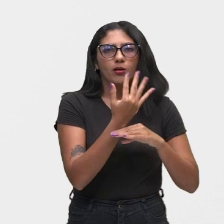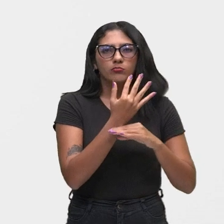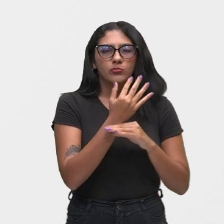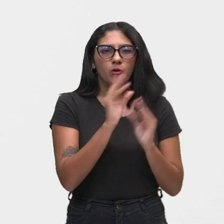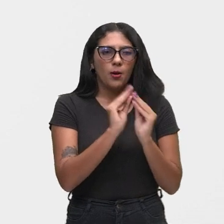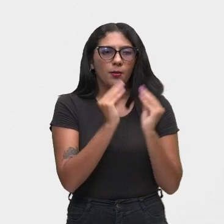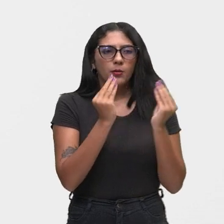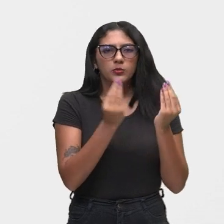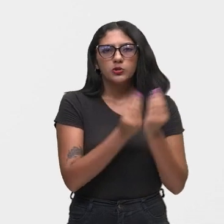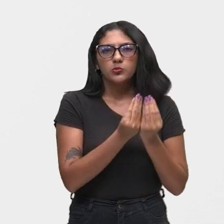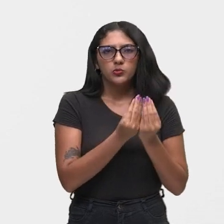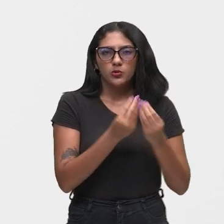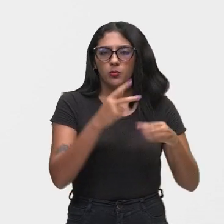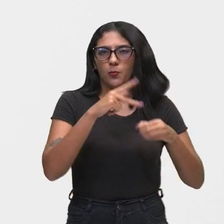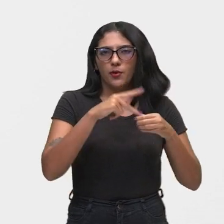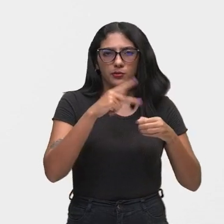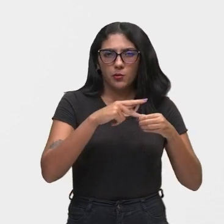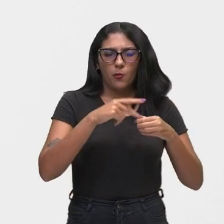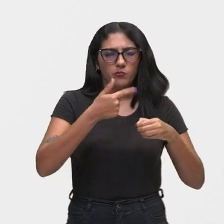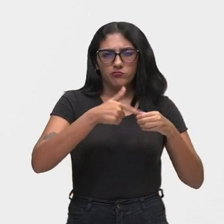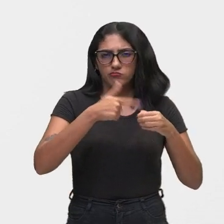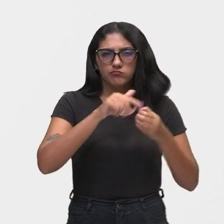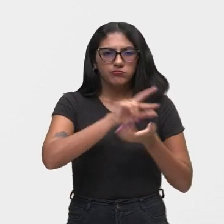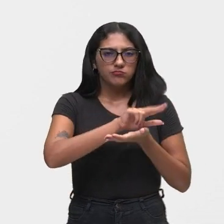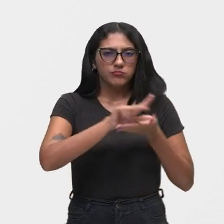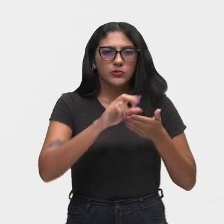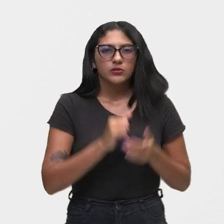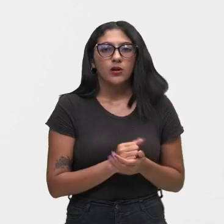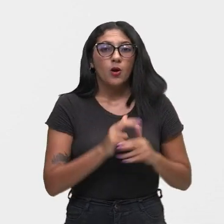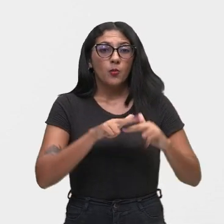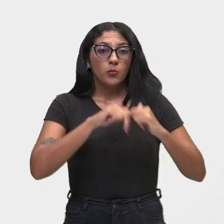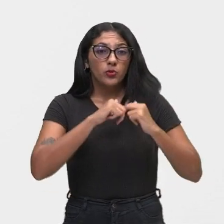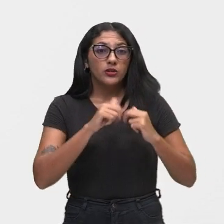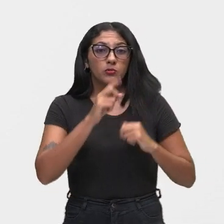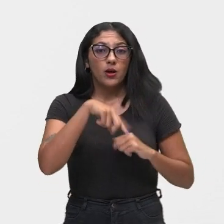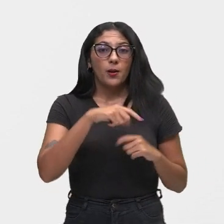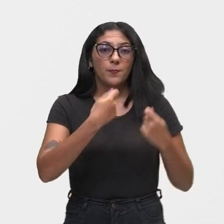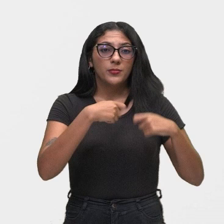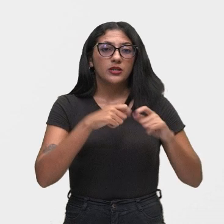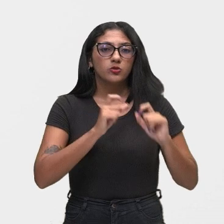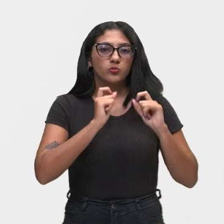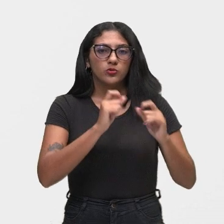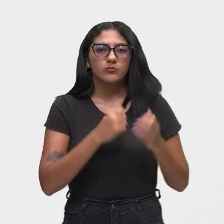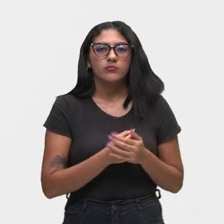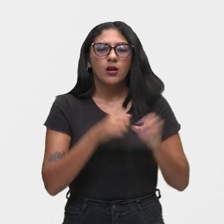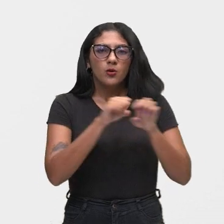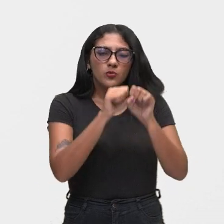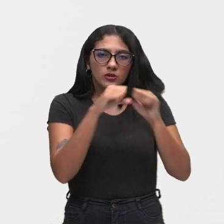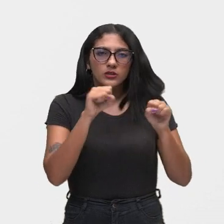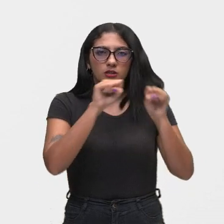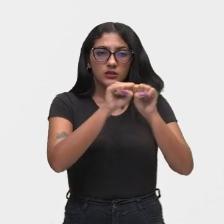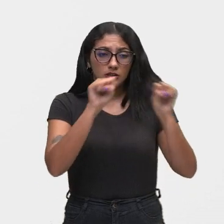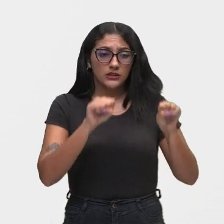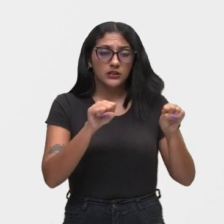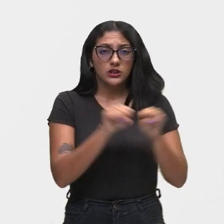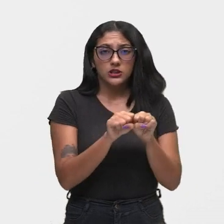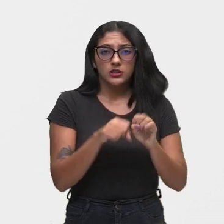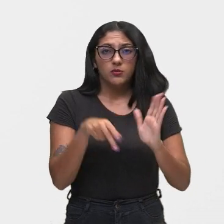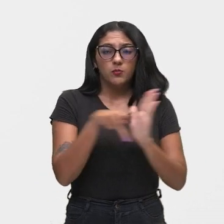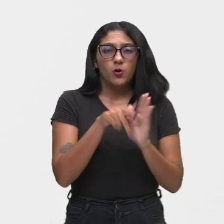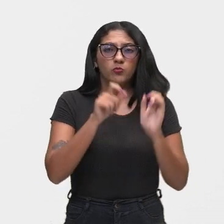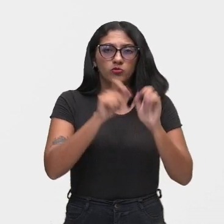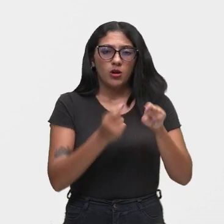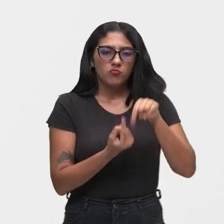Então, por isso, essas máquinas precisam estar equipadas com um sistema de trocadores